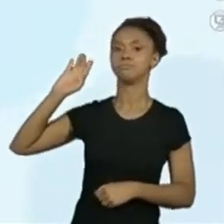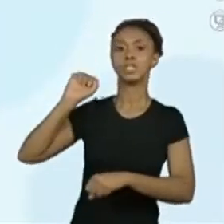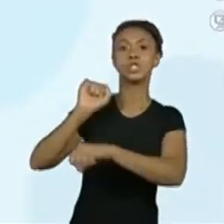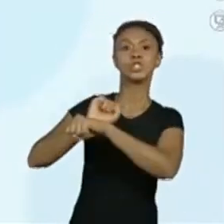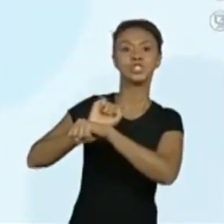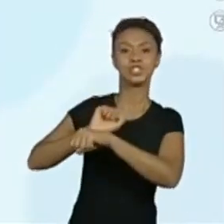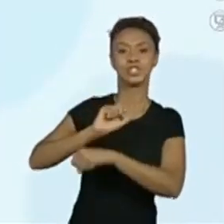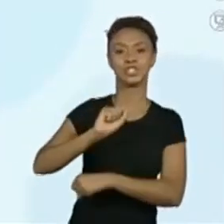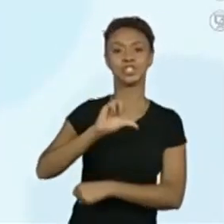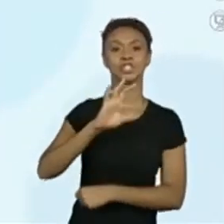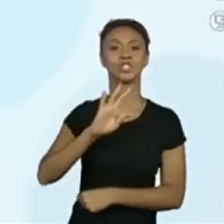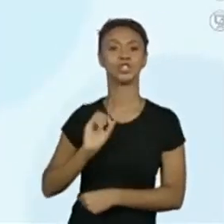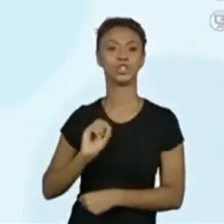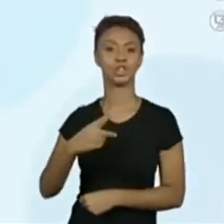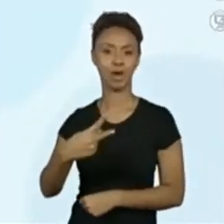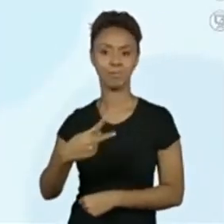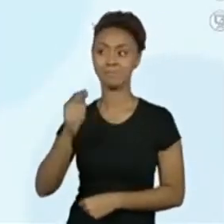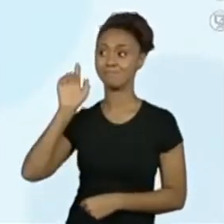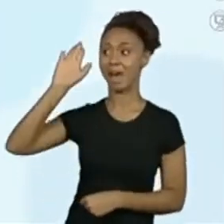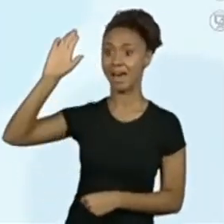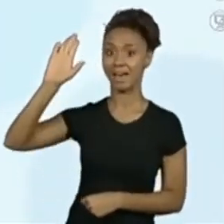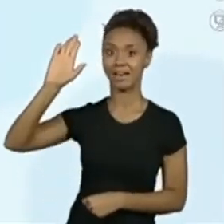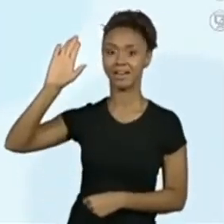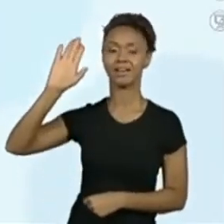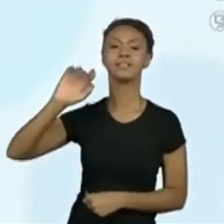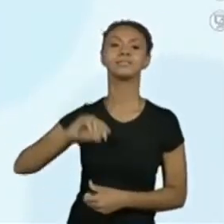gritar stop quando terminar de...